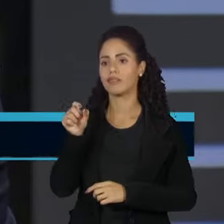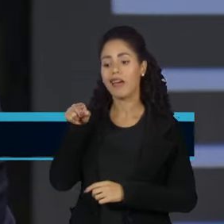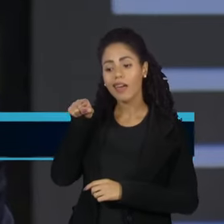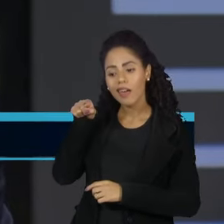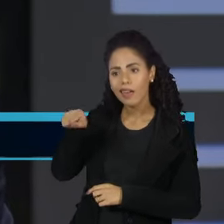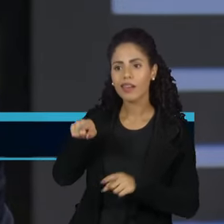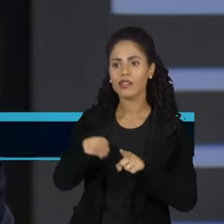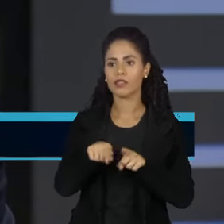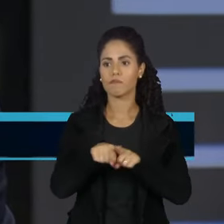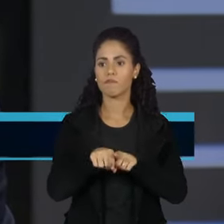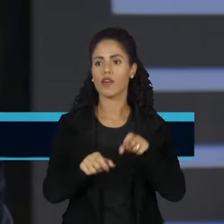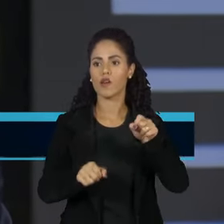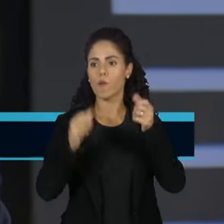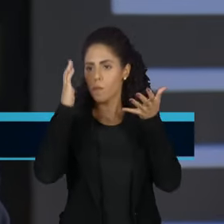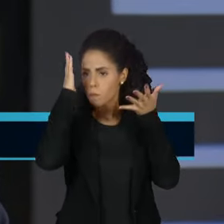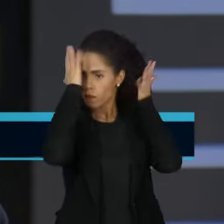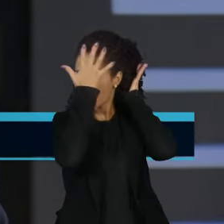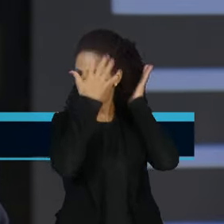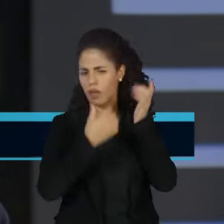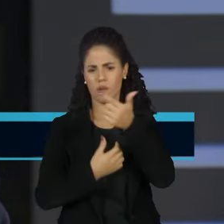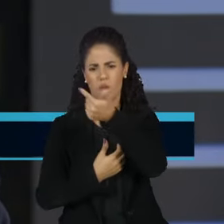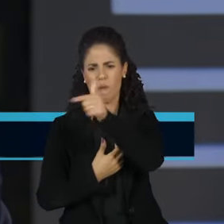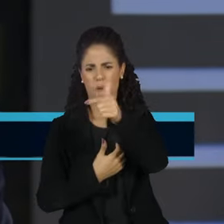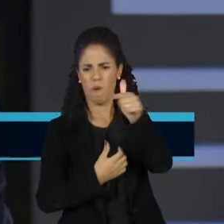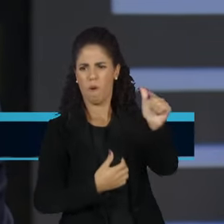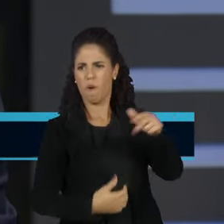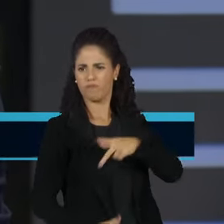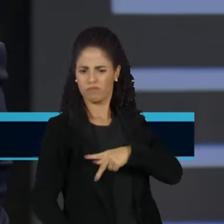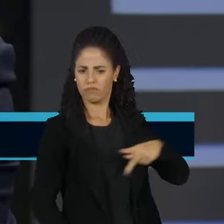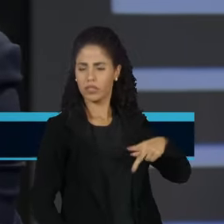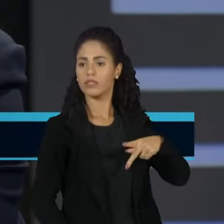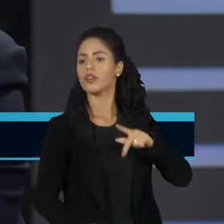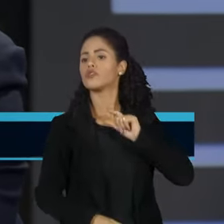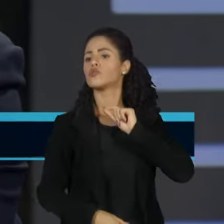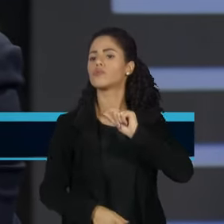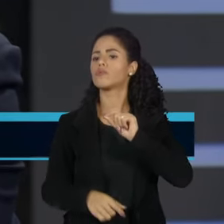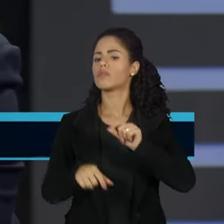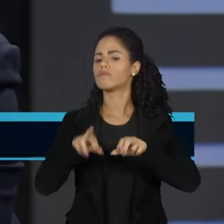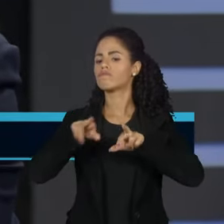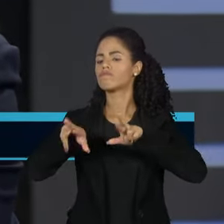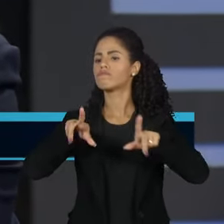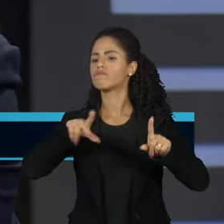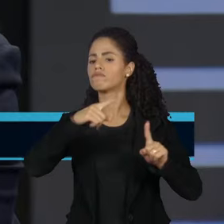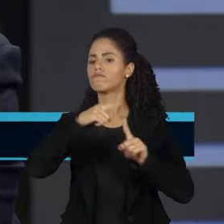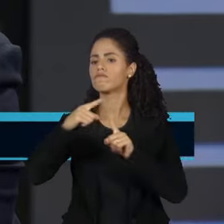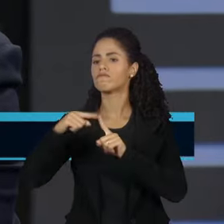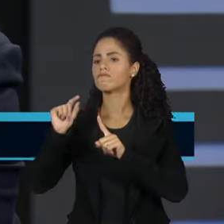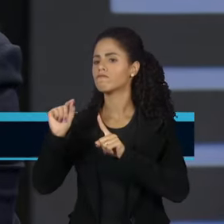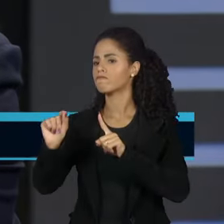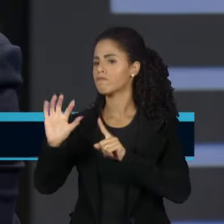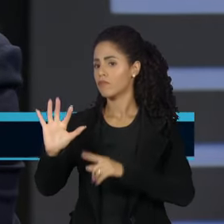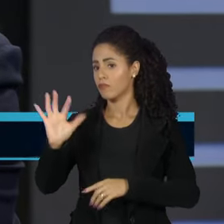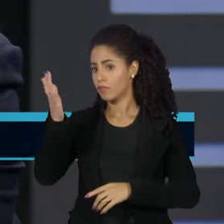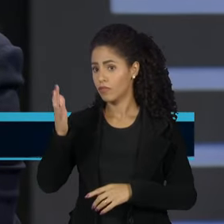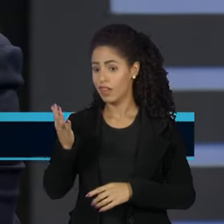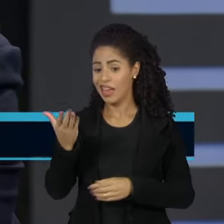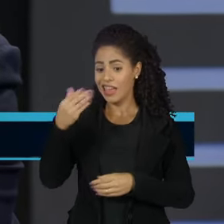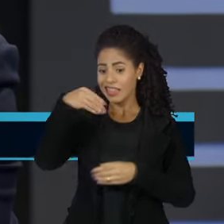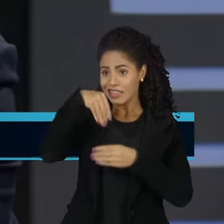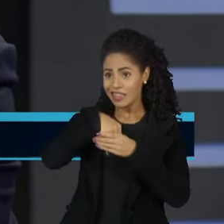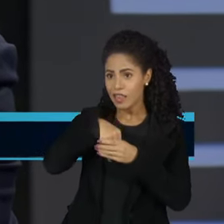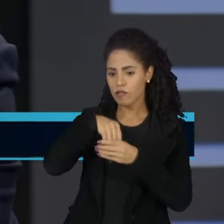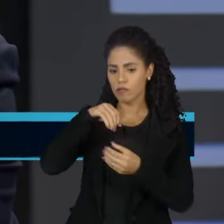ele, como o Milei e outros personagens, por diferentes razões, mas a base é a mesma, internamente